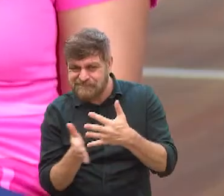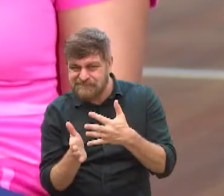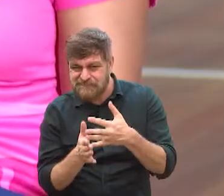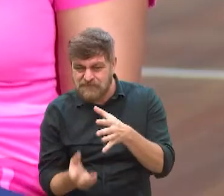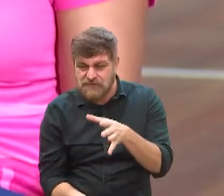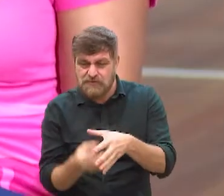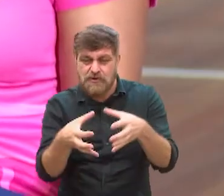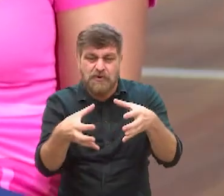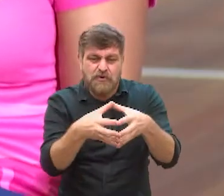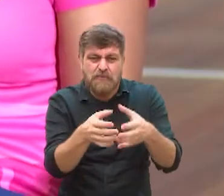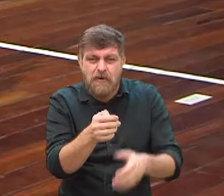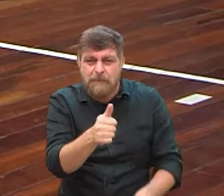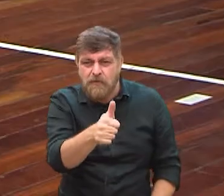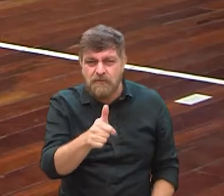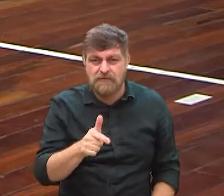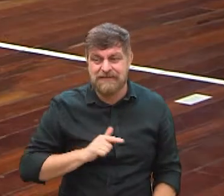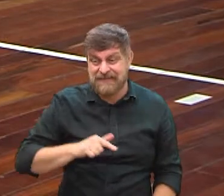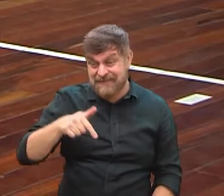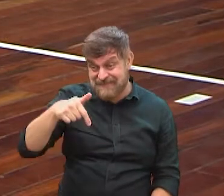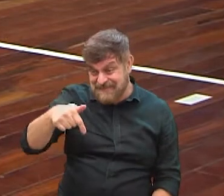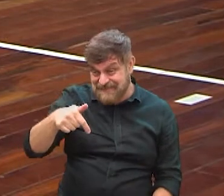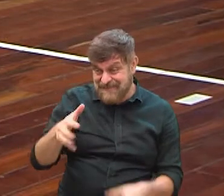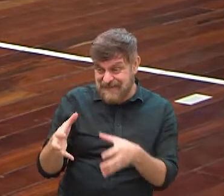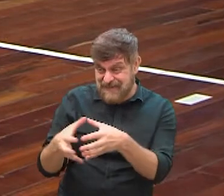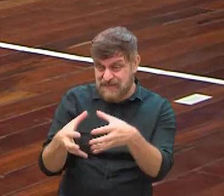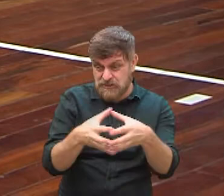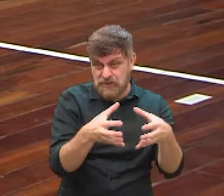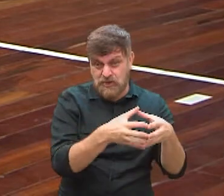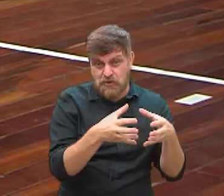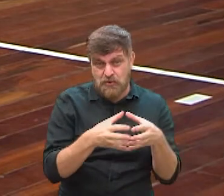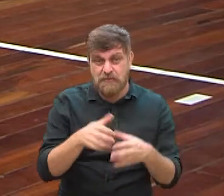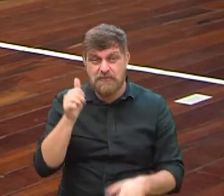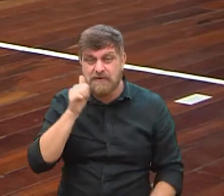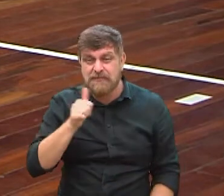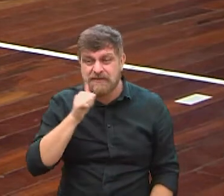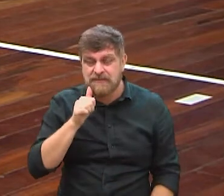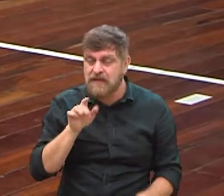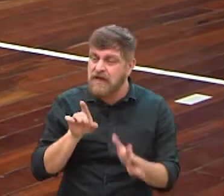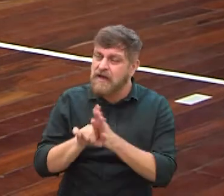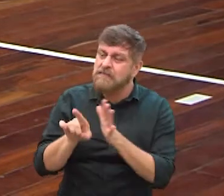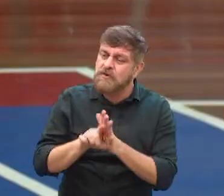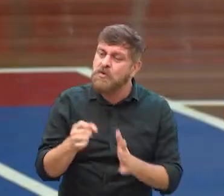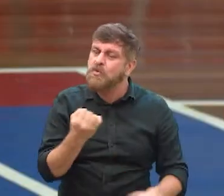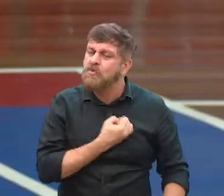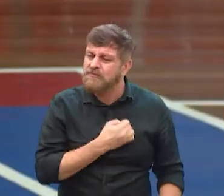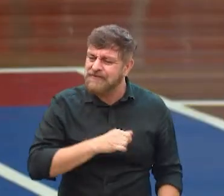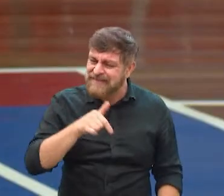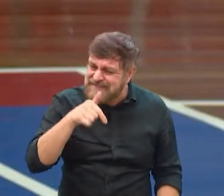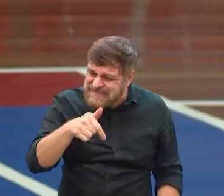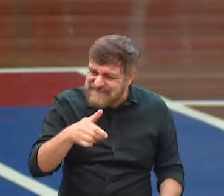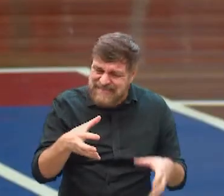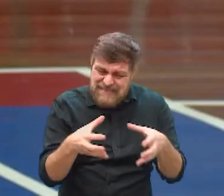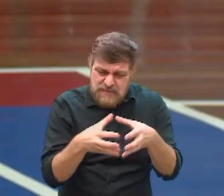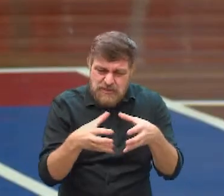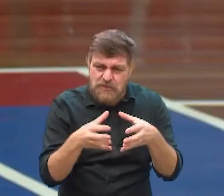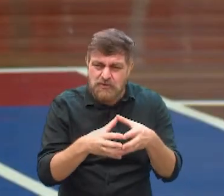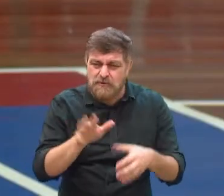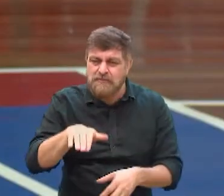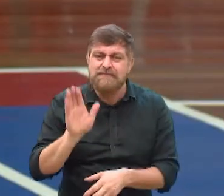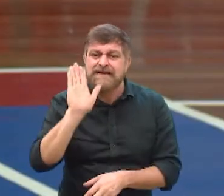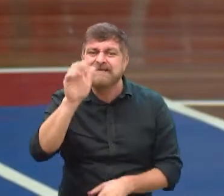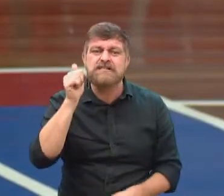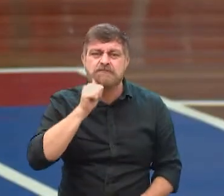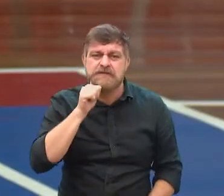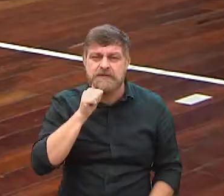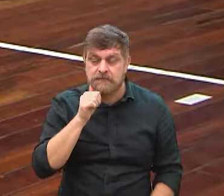equipes. Exatamente. Por exemplo, nós temos apenas 7 equipes na Liga Nacional. Que avaliação que você faz da Liga Nacional que vai começar